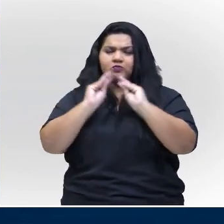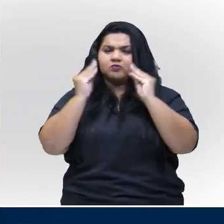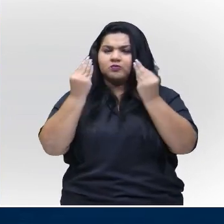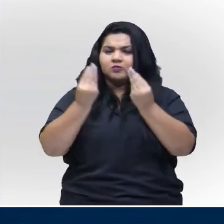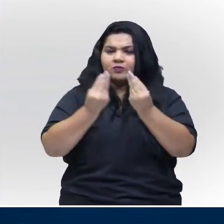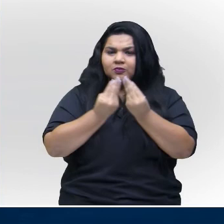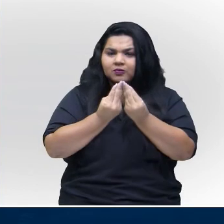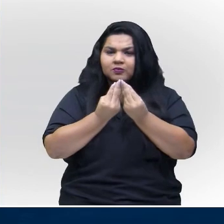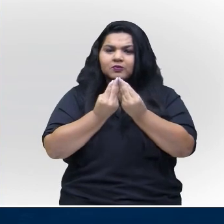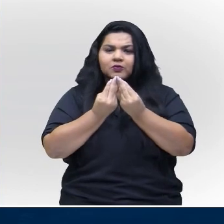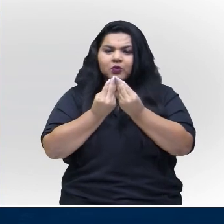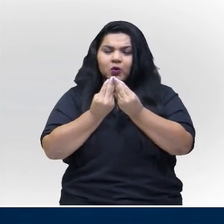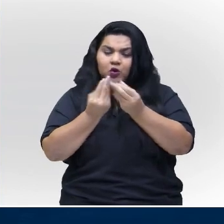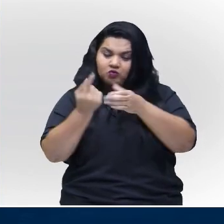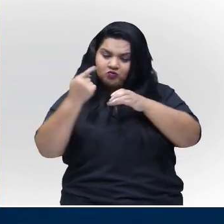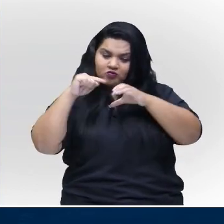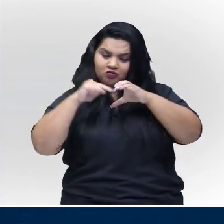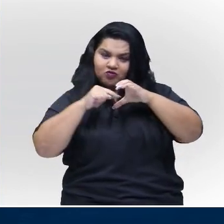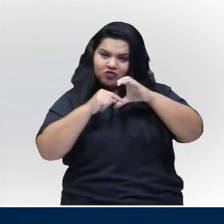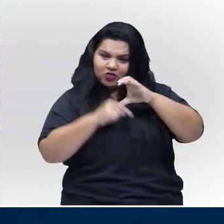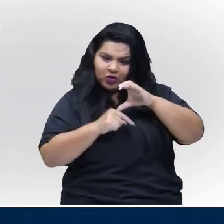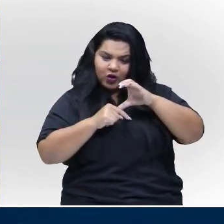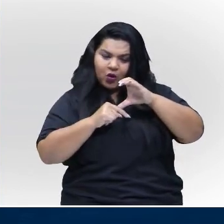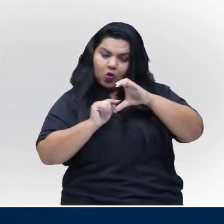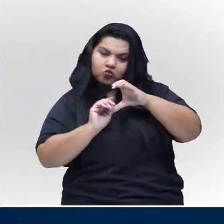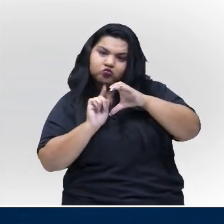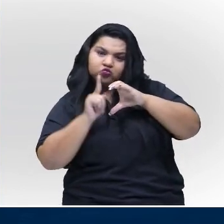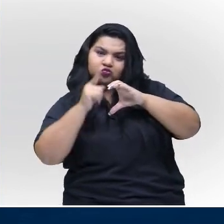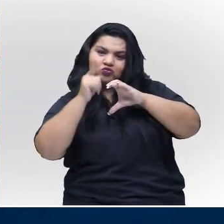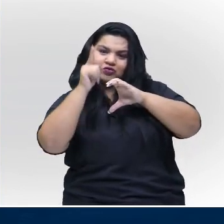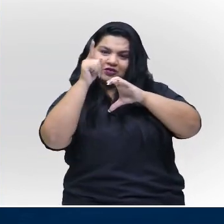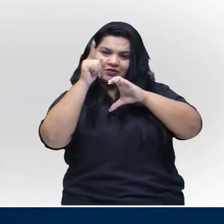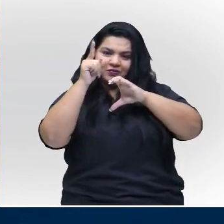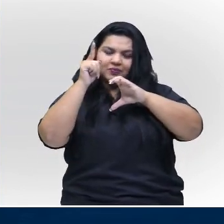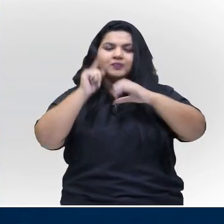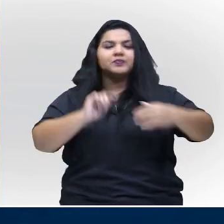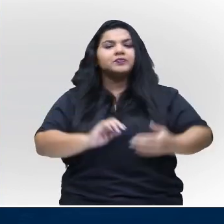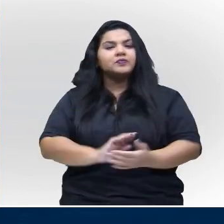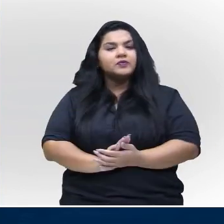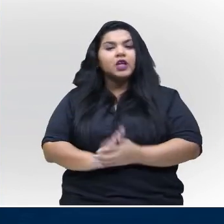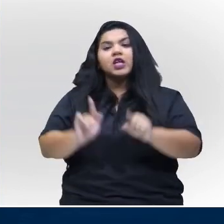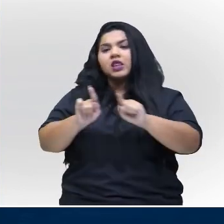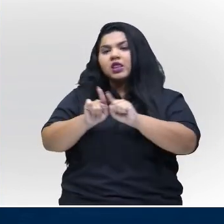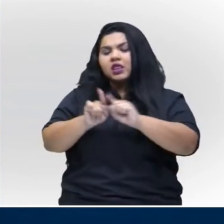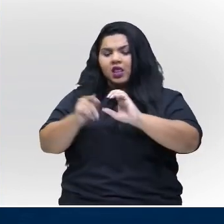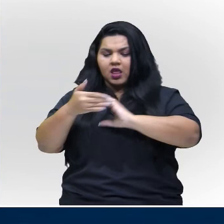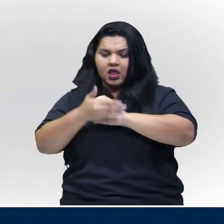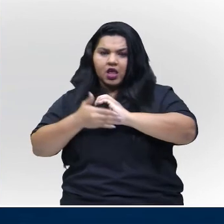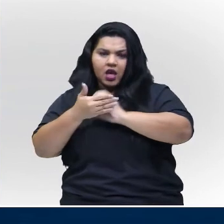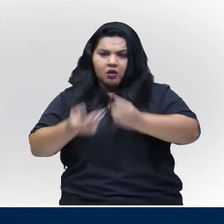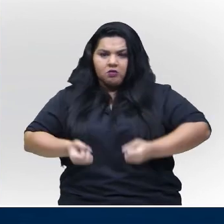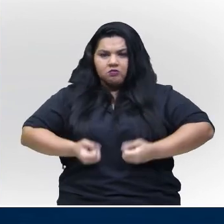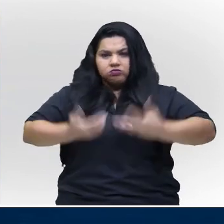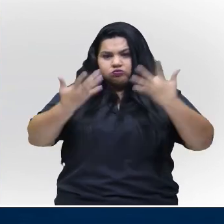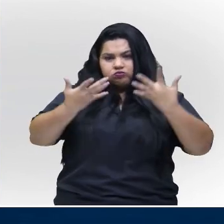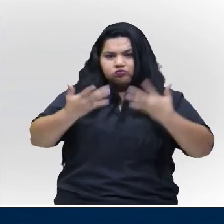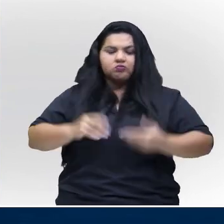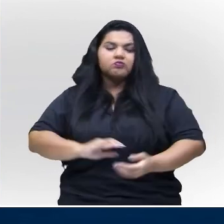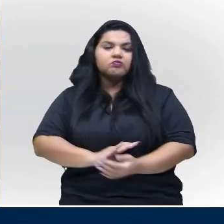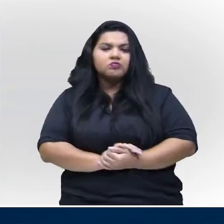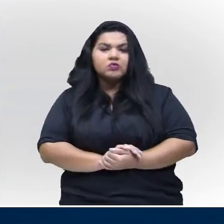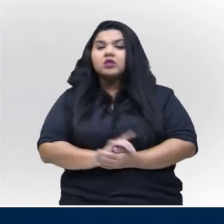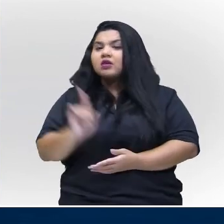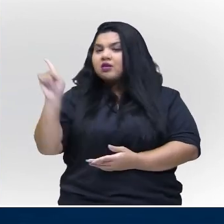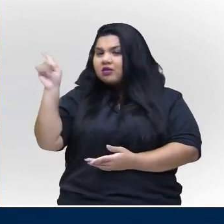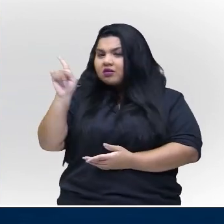aí para o interior ou para o exterior da célula. Nós temos também aí carboidratos, entre outros, certo? Então nessa imagem